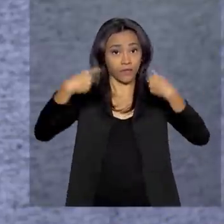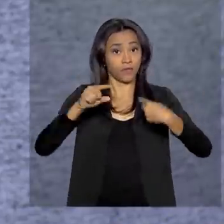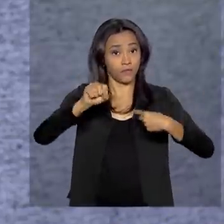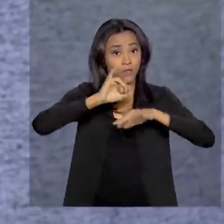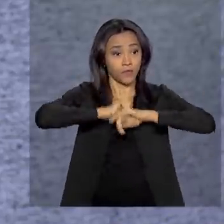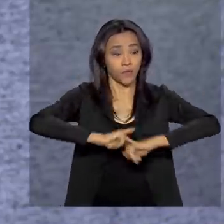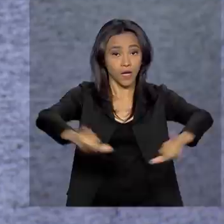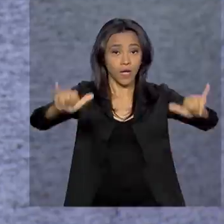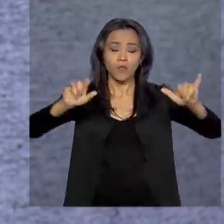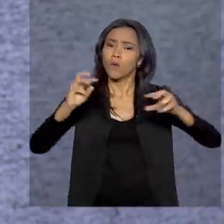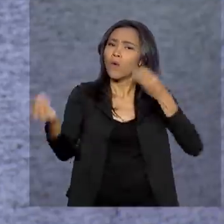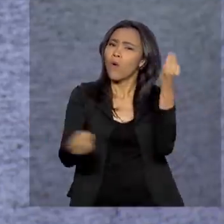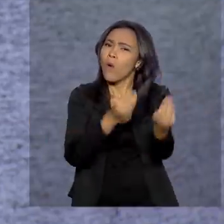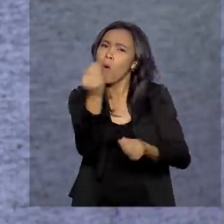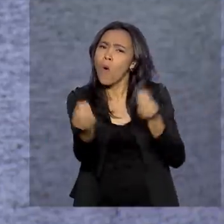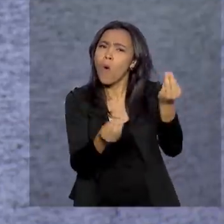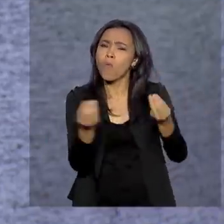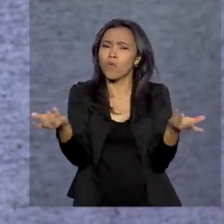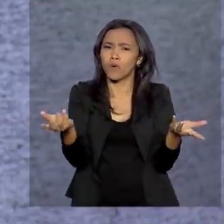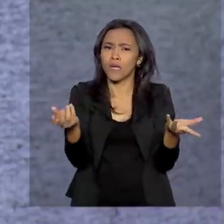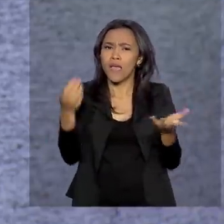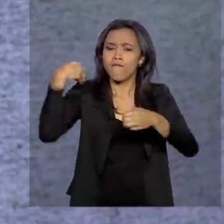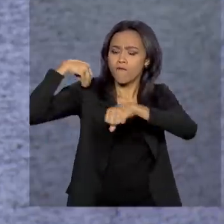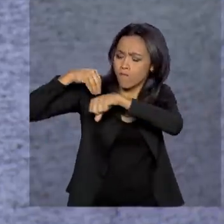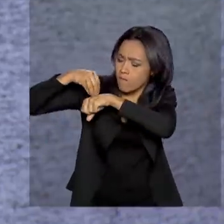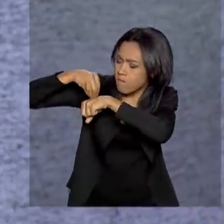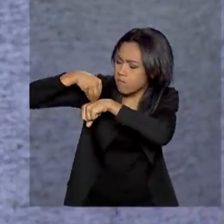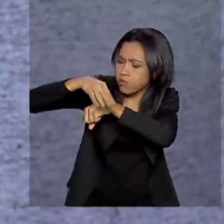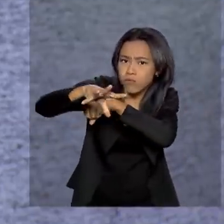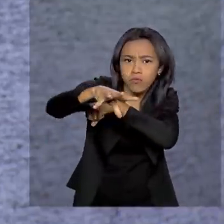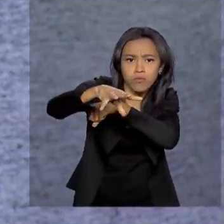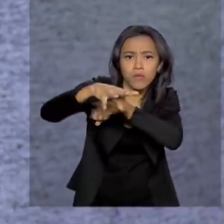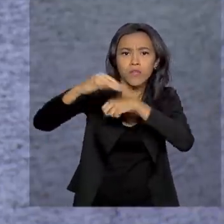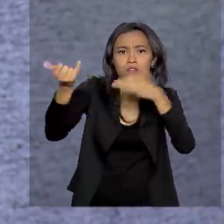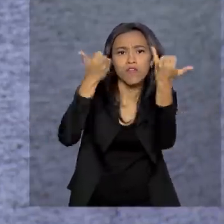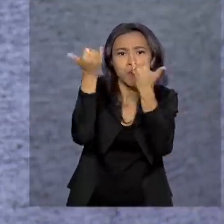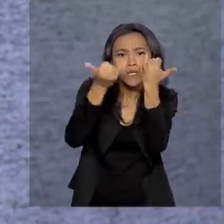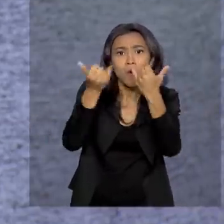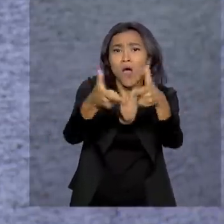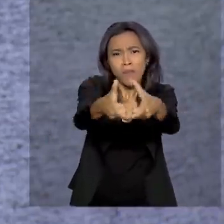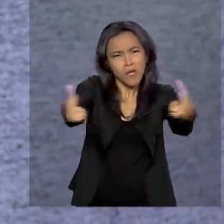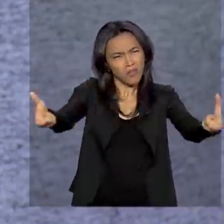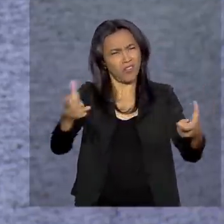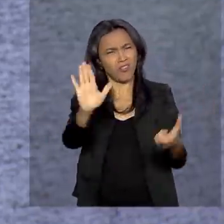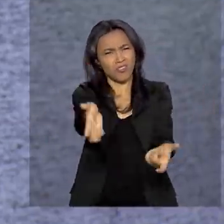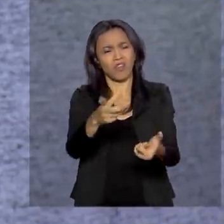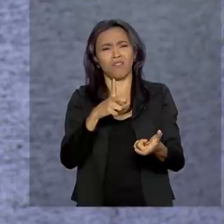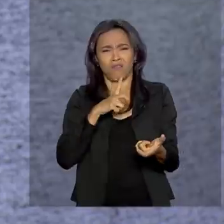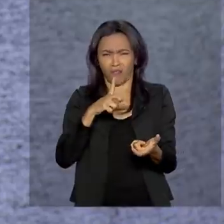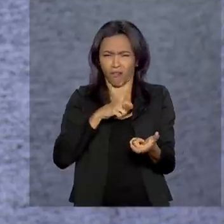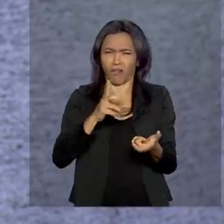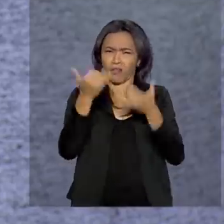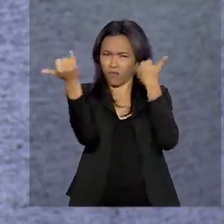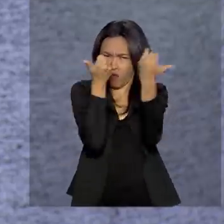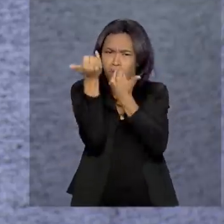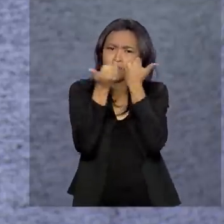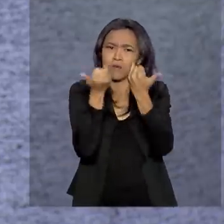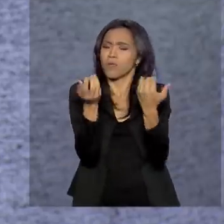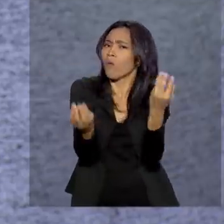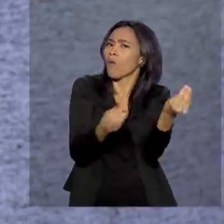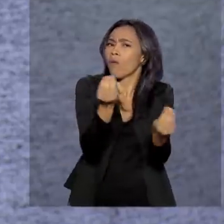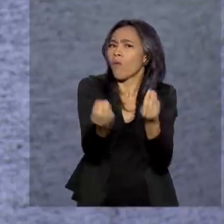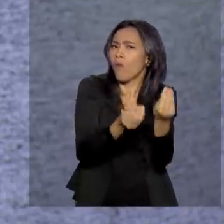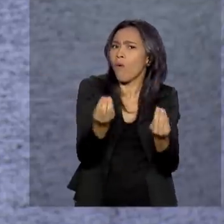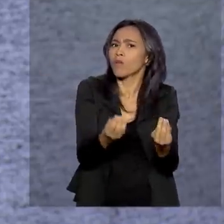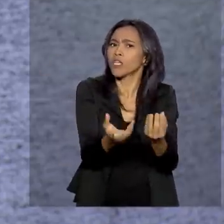como é que a gente faz com que esta informação que a maioria já tem maioria já se apropriou dela como ela se